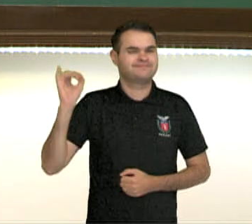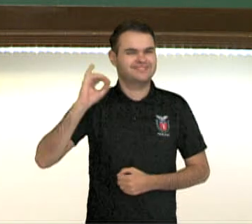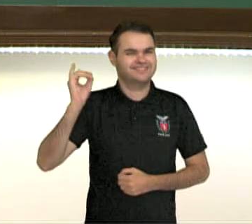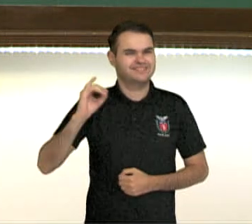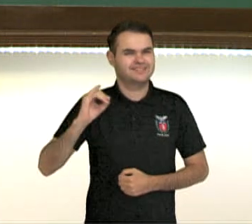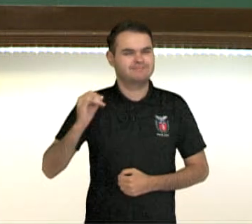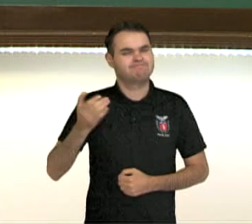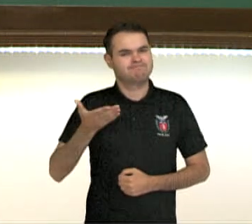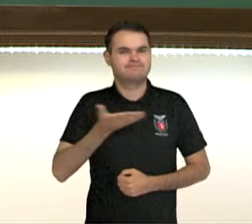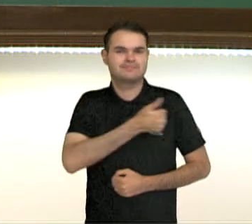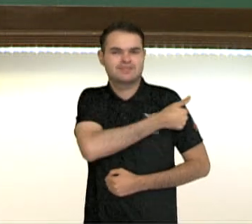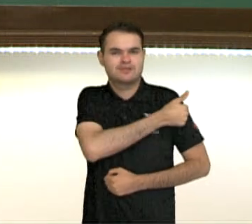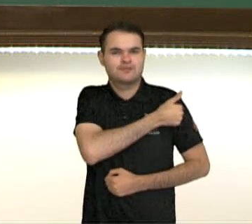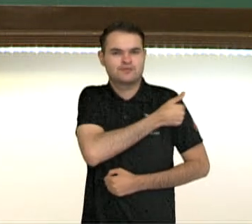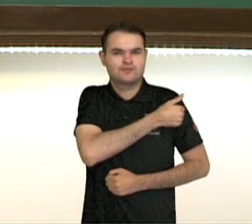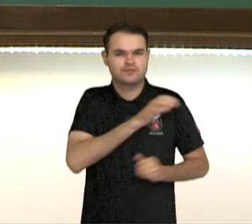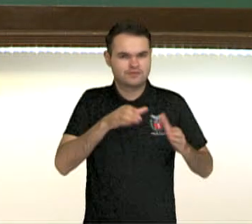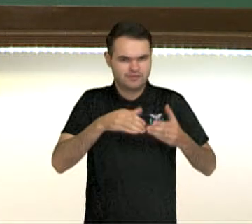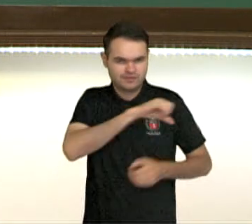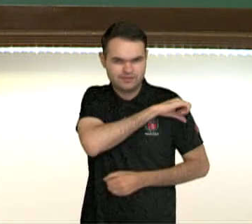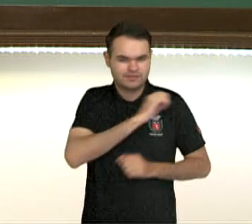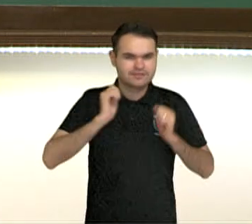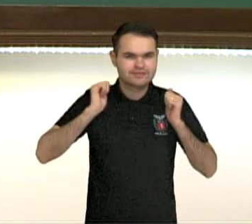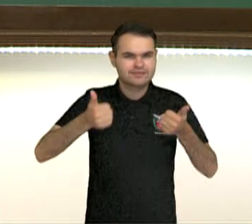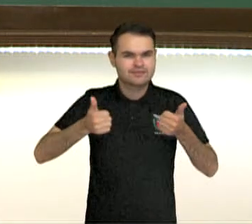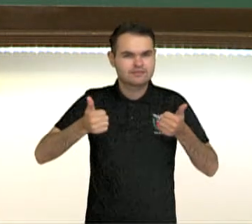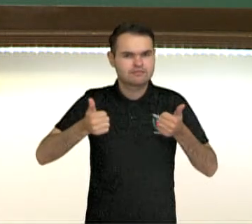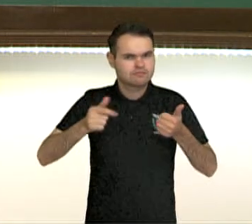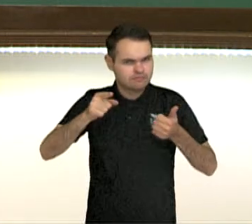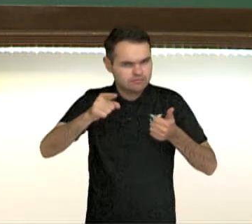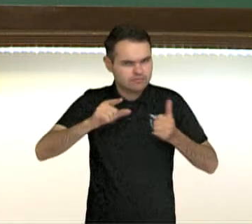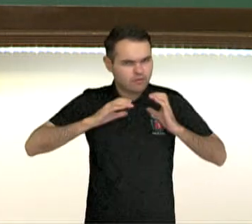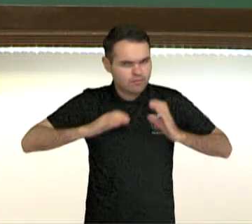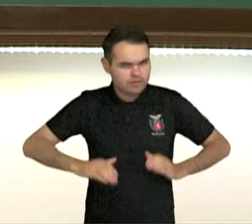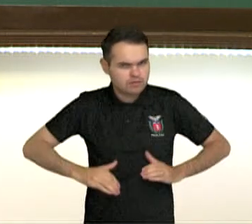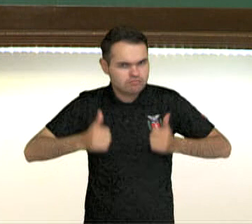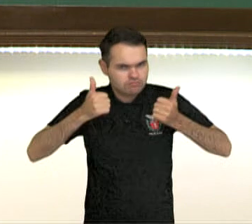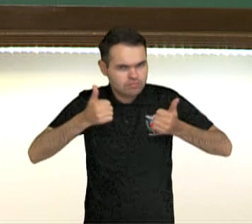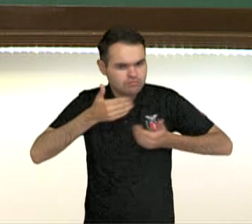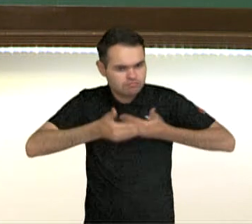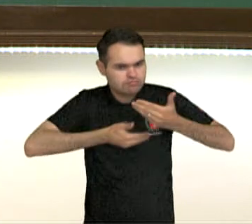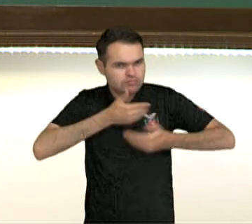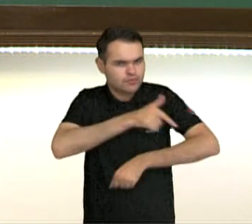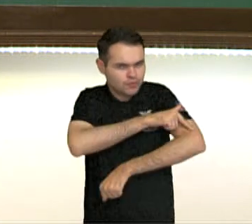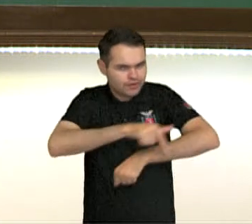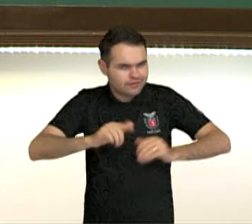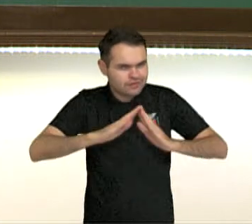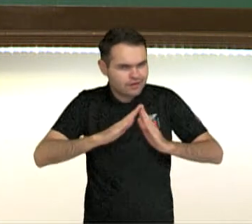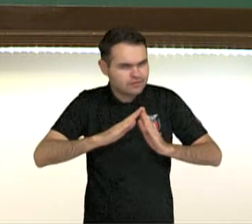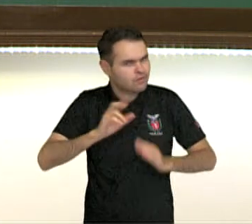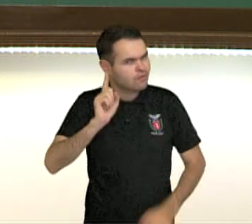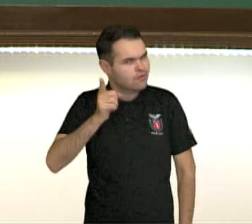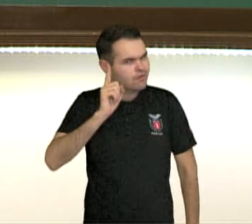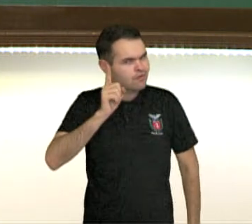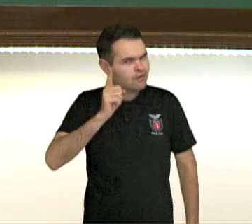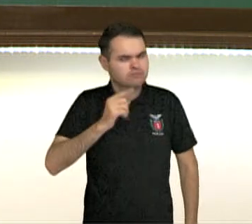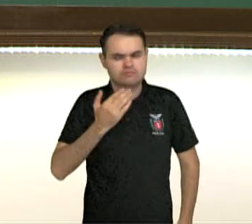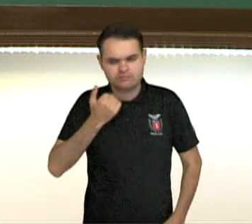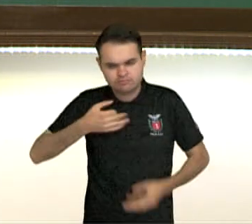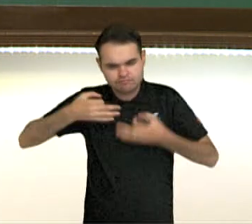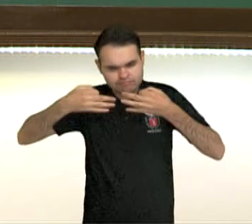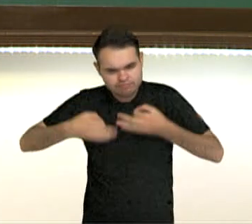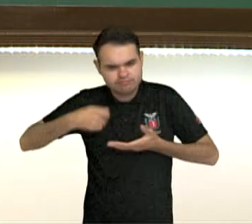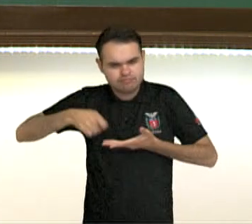Olá, alunos do 9º ano, tudo bem com vocês? Estão se comportando muito bem em casa? Acho bom, hein? Comendo direitinho,